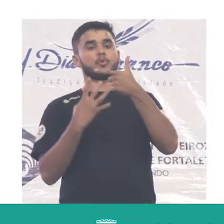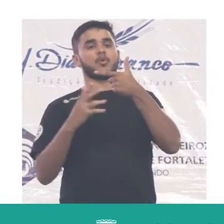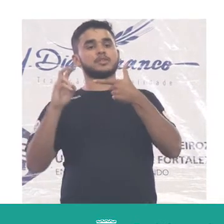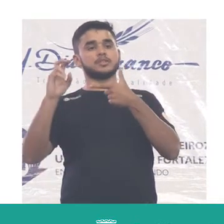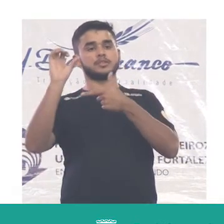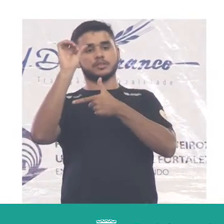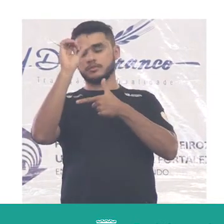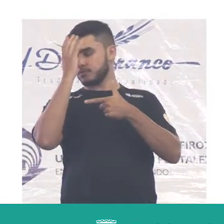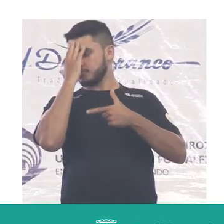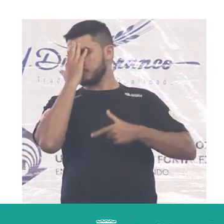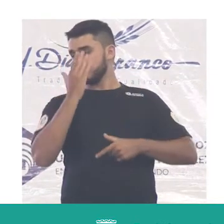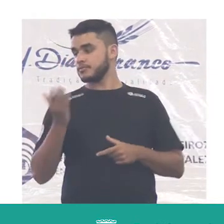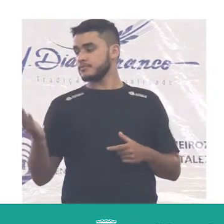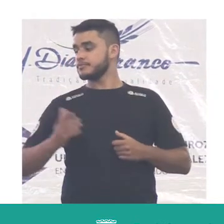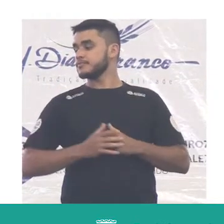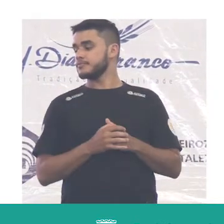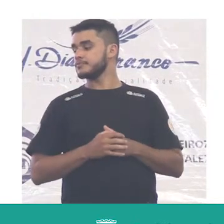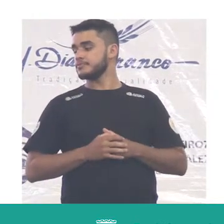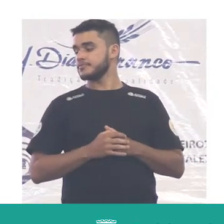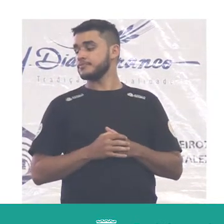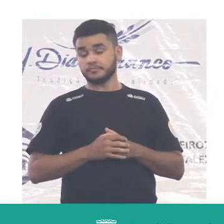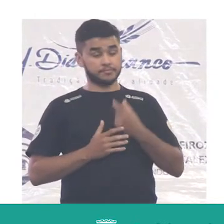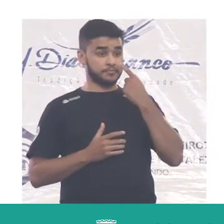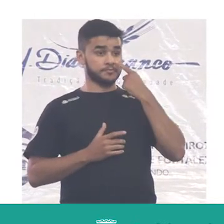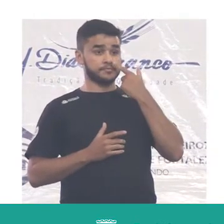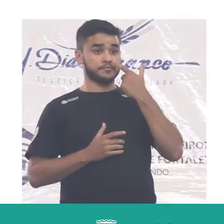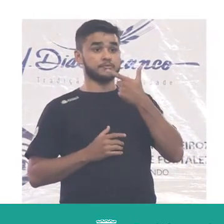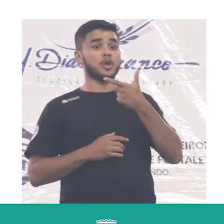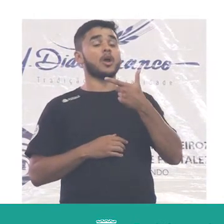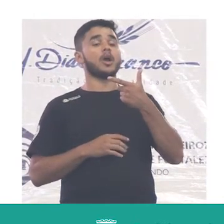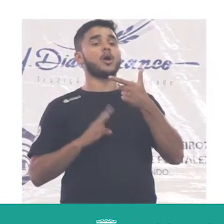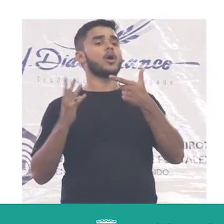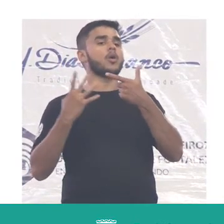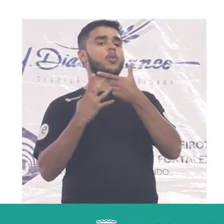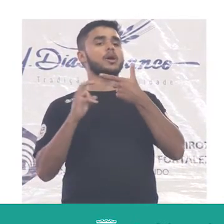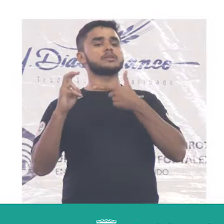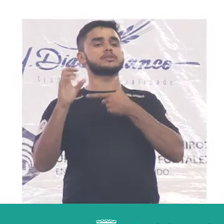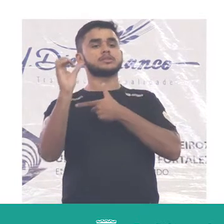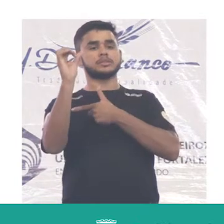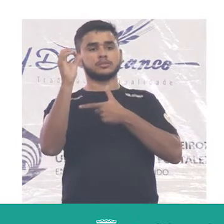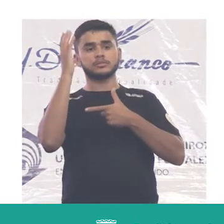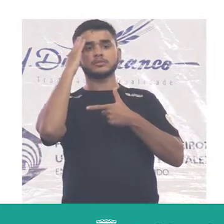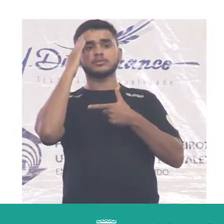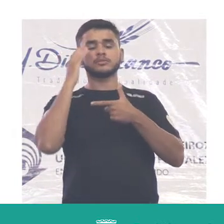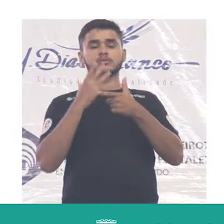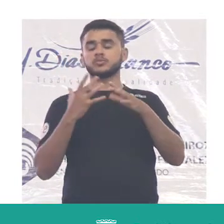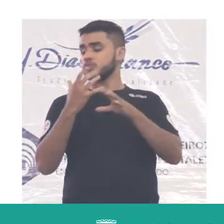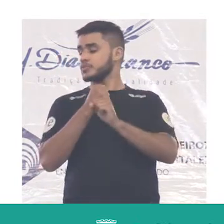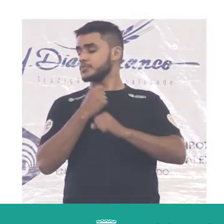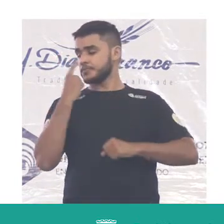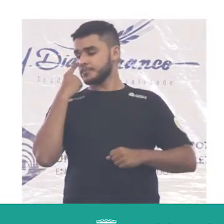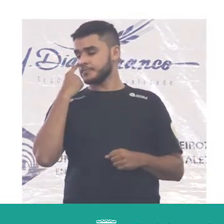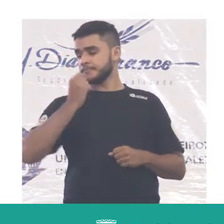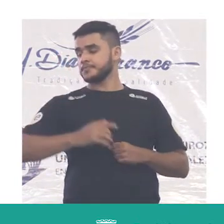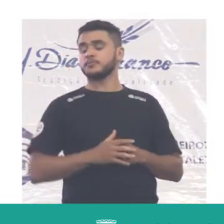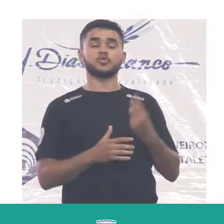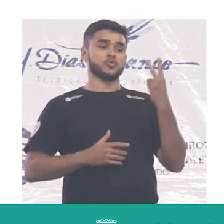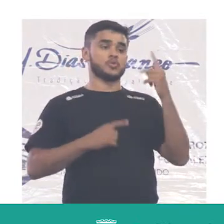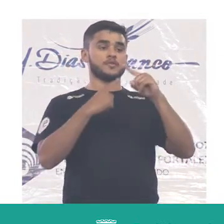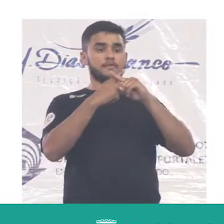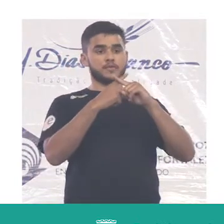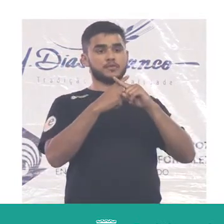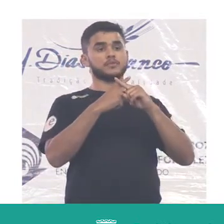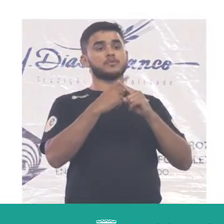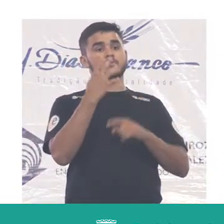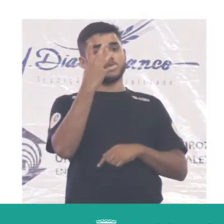A vezes C e B vezes C 2 vezes cada uma delas. Aí substituindo os valores, ó, vai ficar 2 vezes o 4 vezes 5,